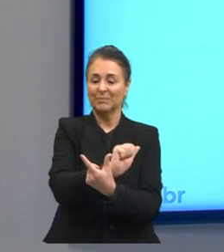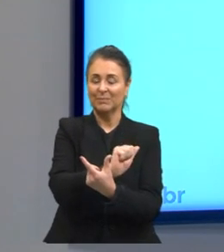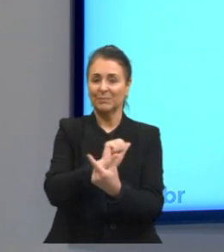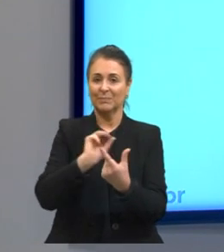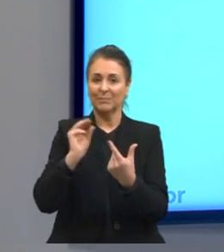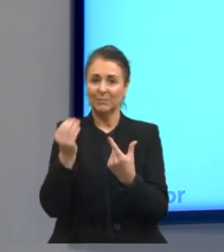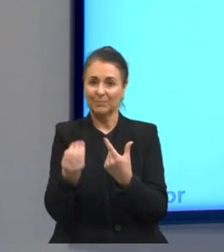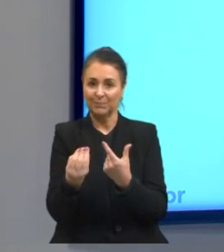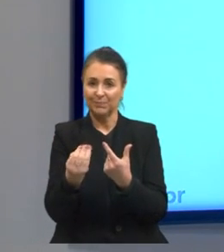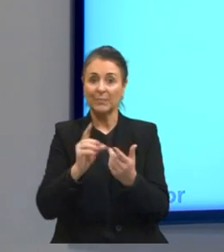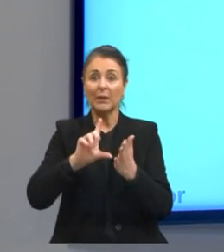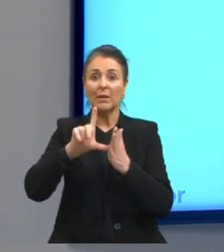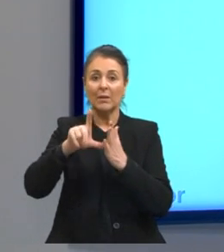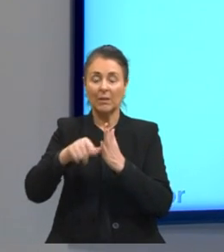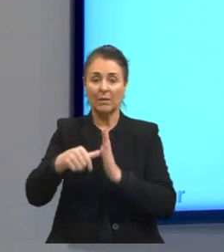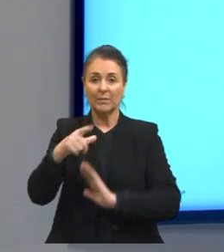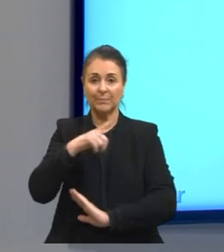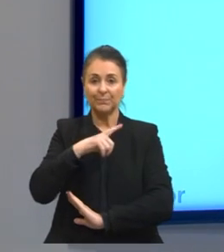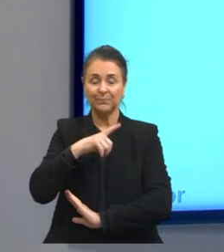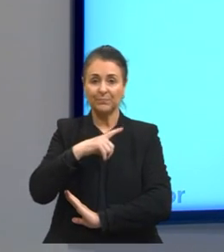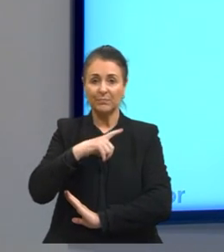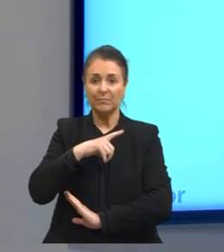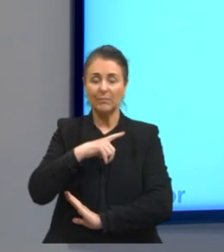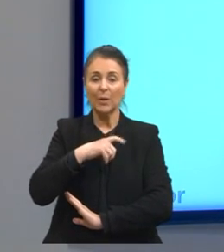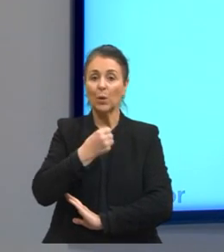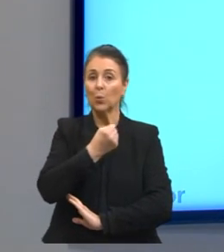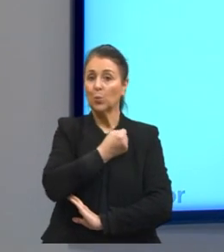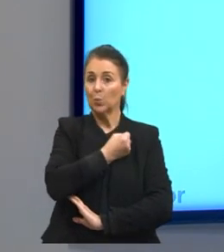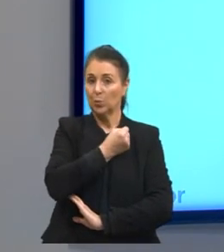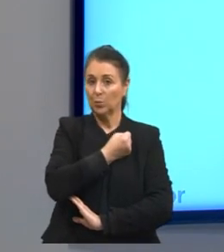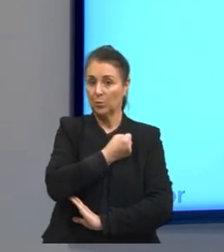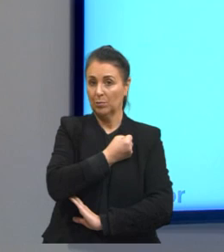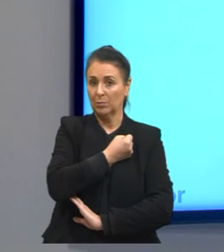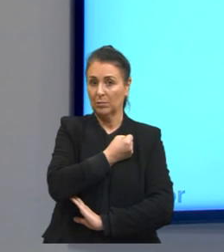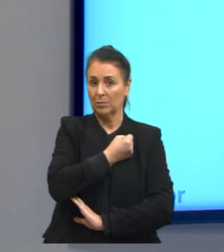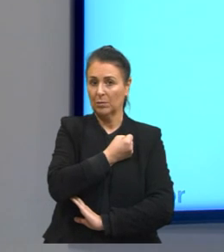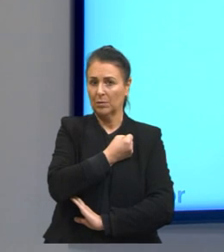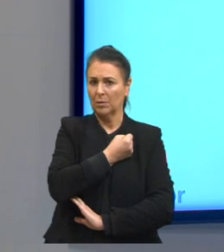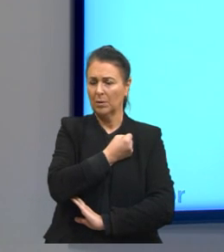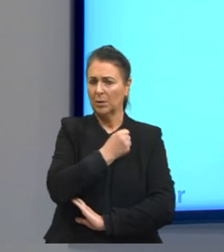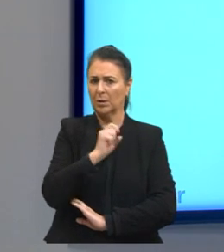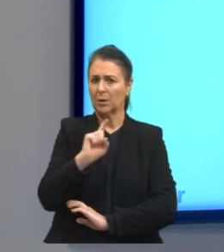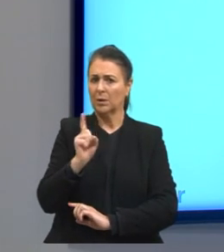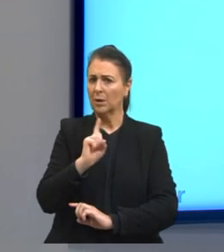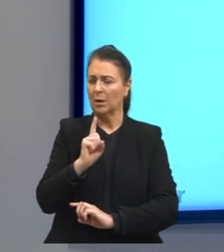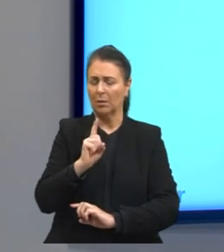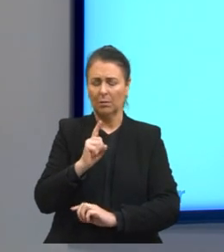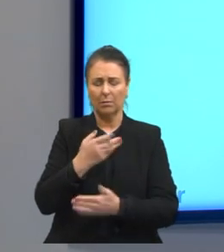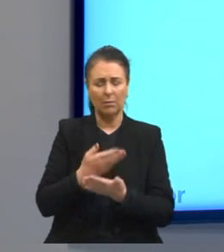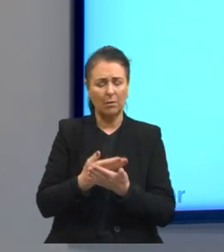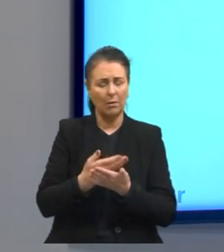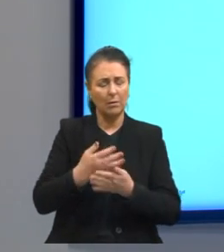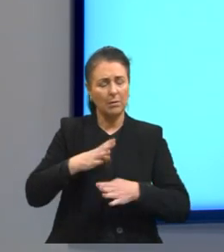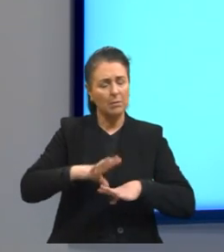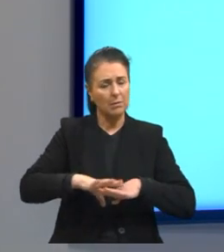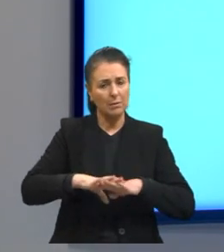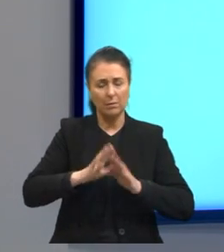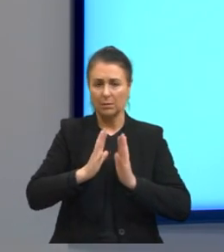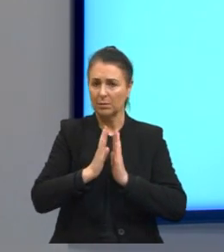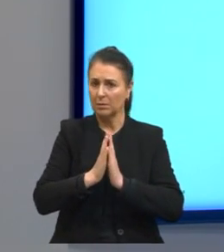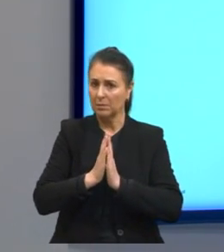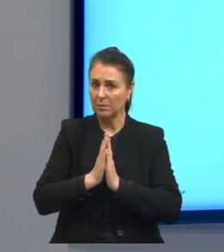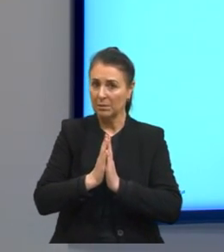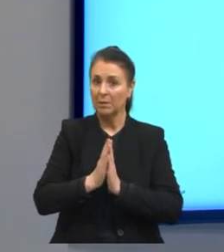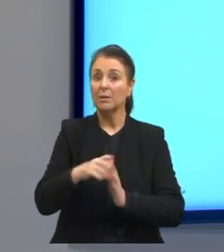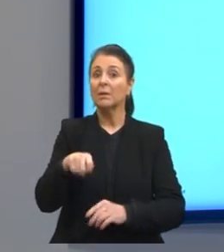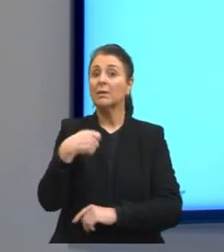Depois deles, a gente chega em numeral. E não, eu não estou maluca. Não cheguei na aula de matemática. Mas a